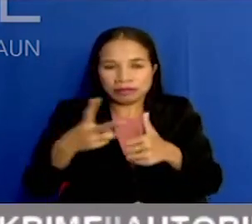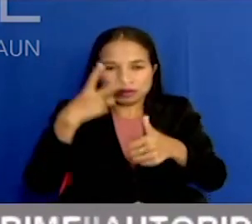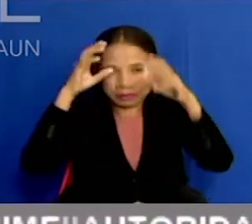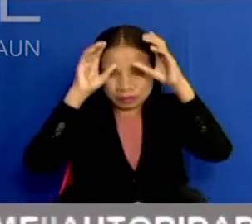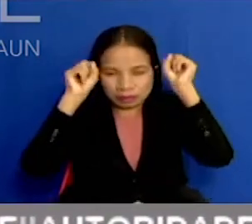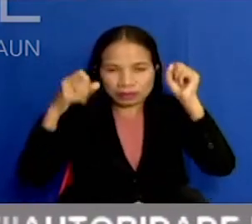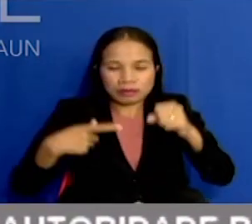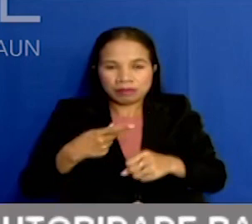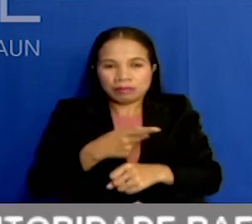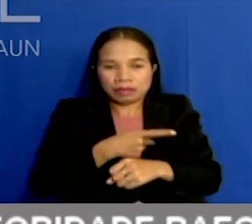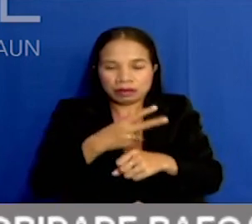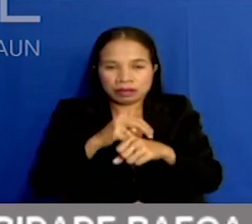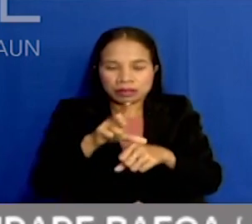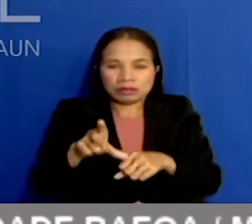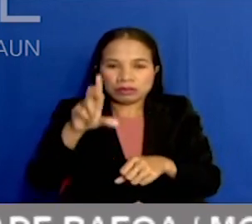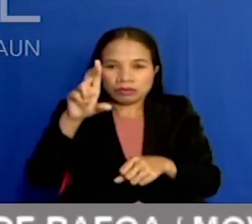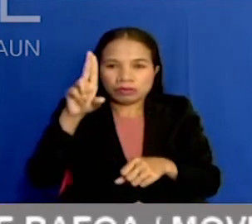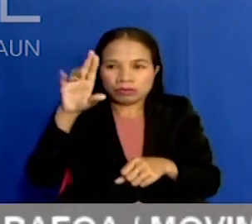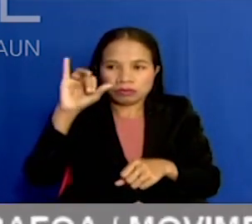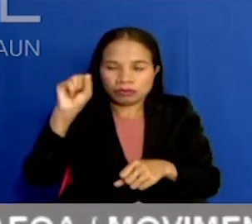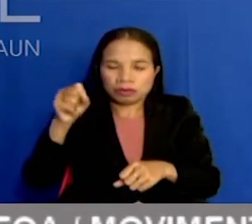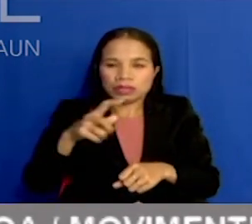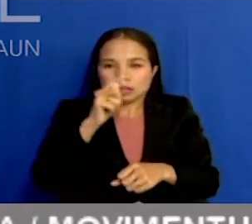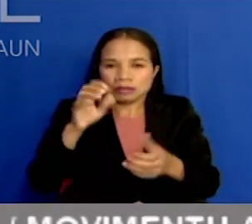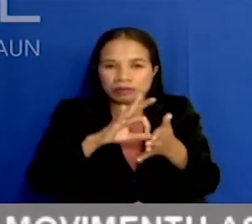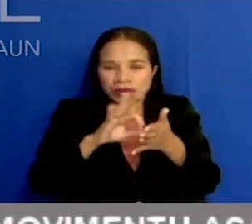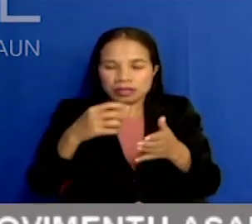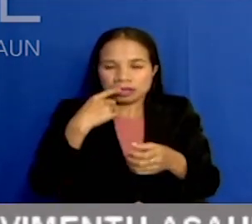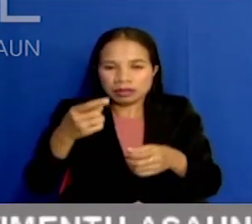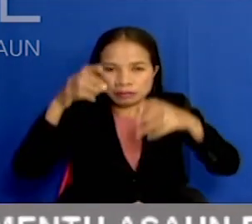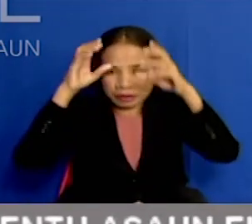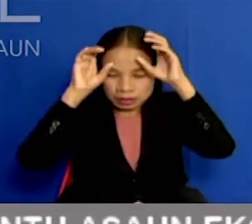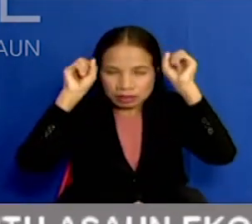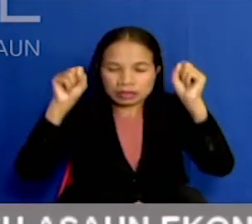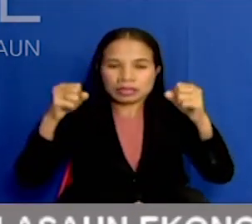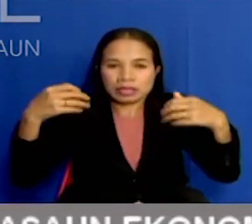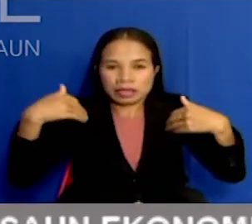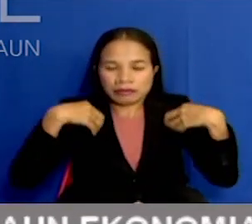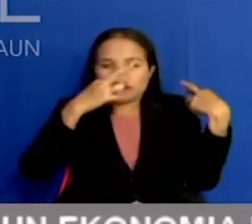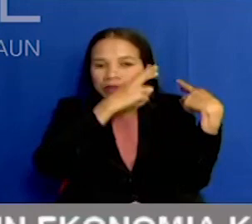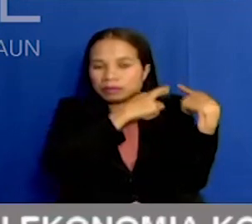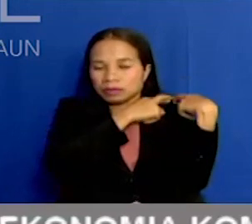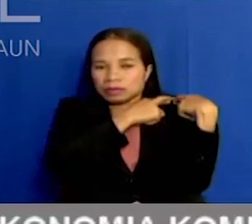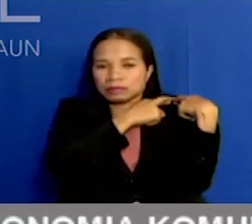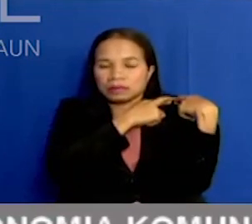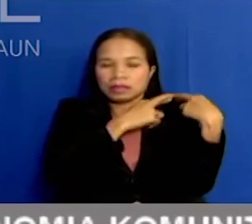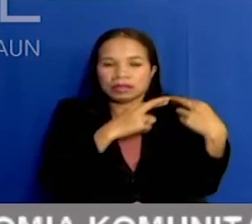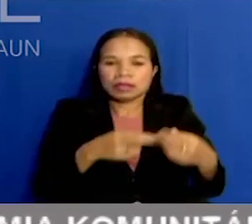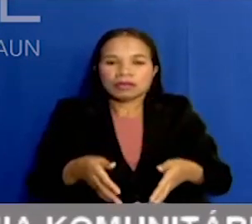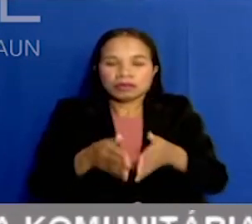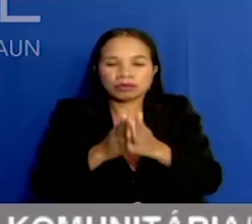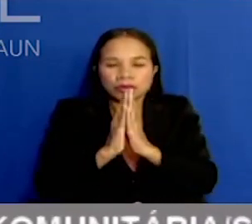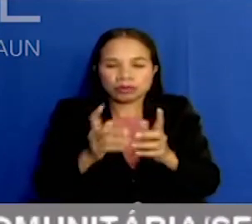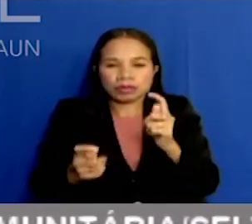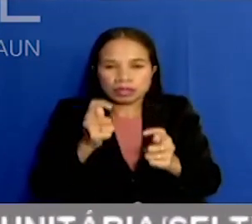vice-presidente Parlamento Nasional, Luis Roberto, terça-feira nehateten, presidente República e dever constitucional, o de Russo